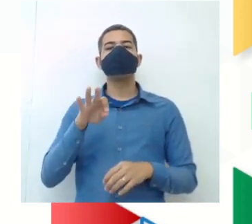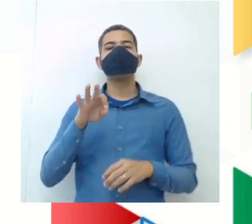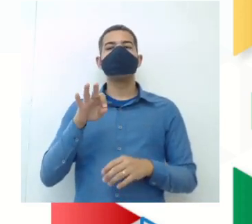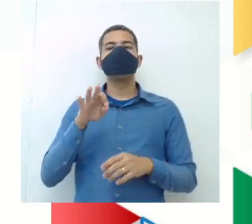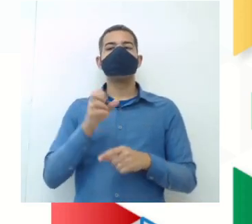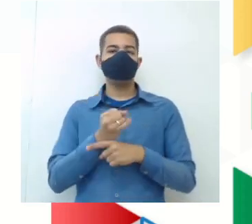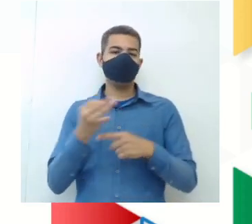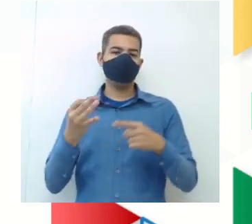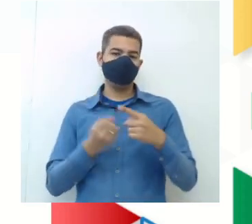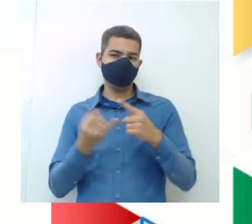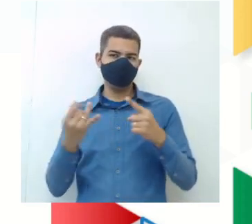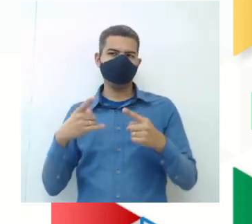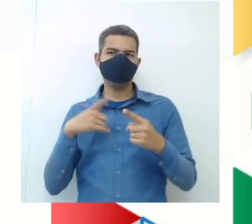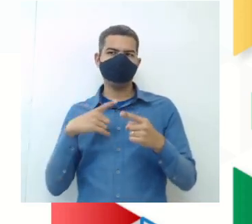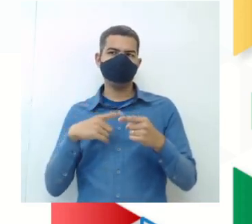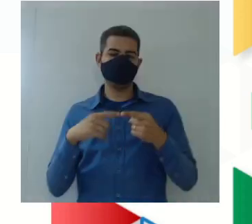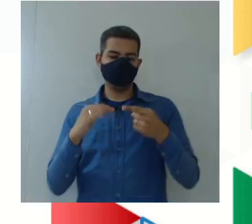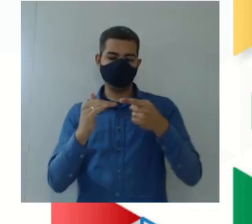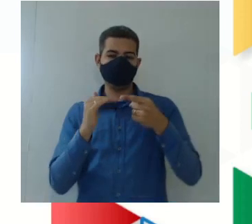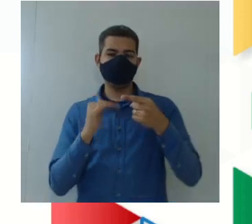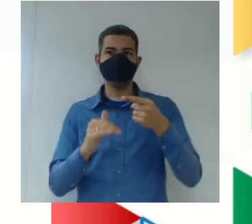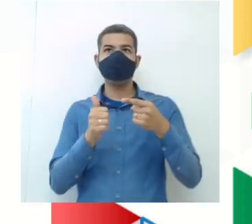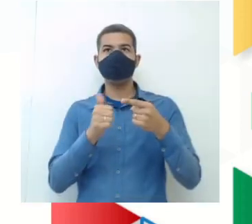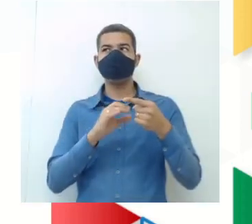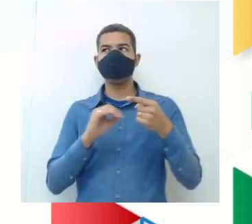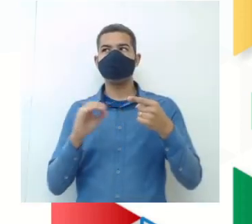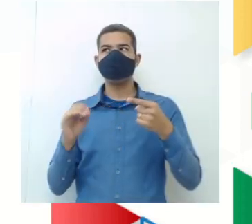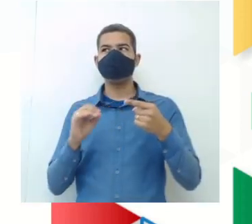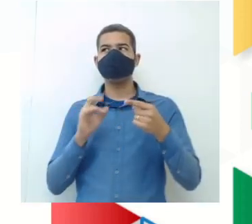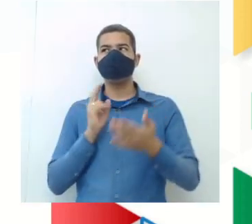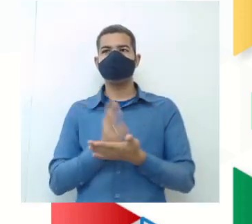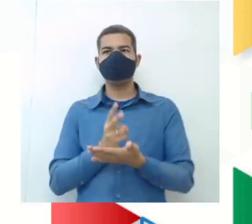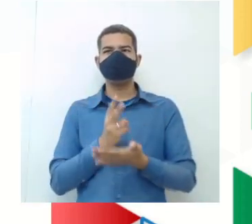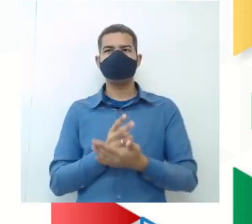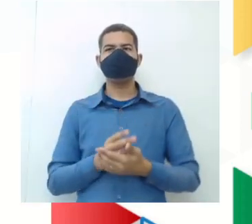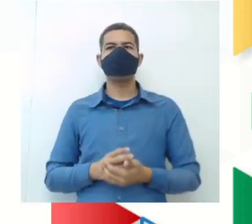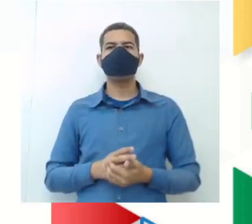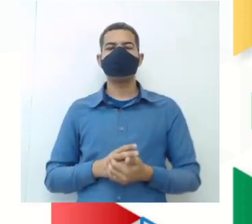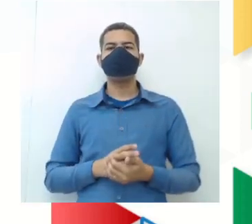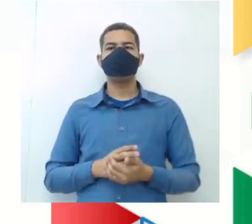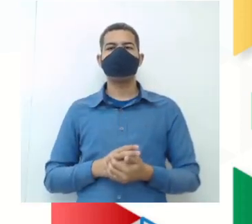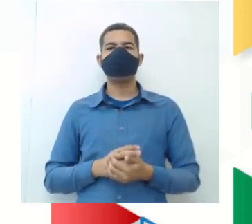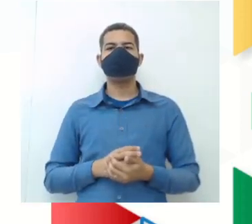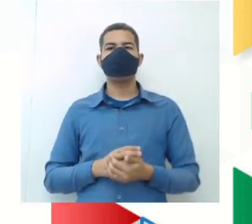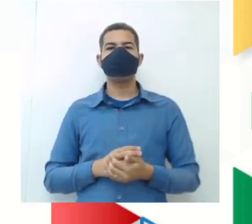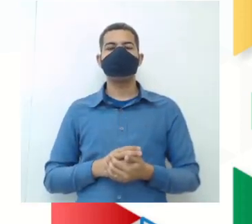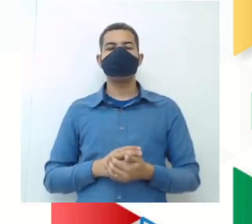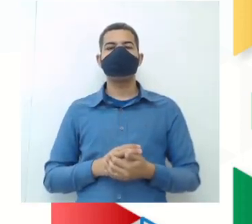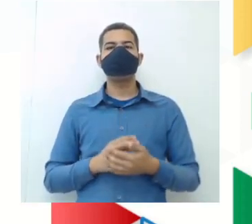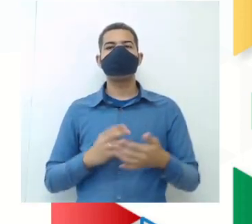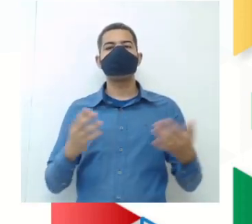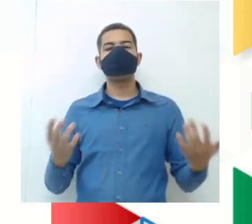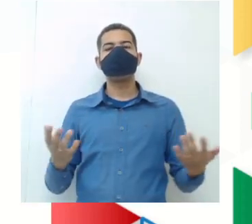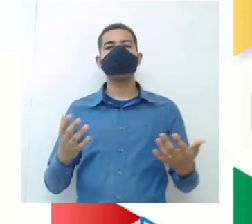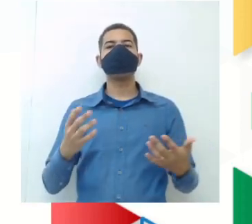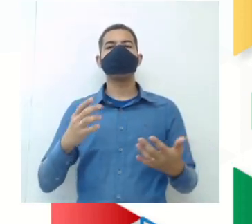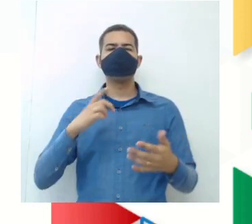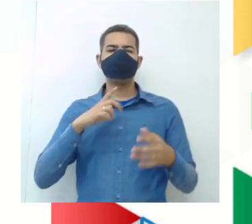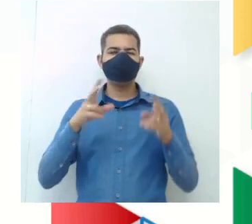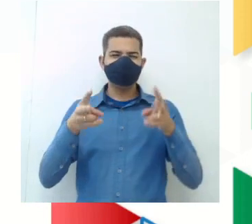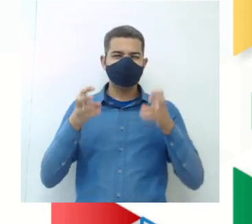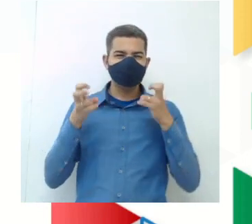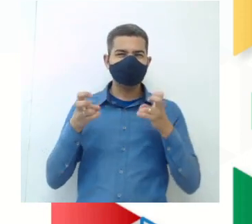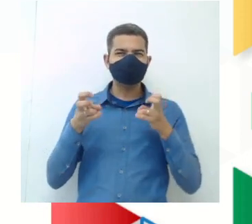o denominador é sempre 100, por 100, por 100, tá claro? Então, prestou